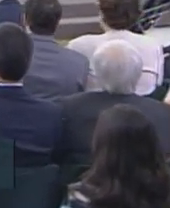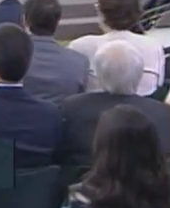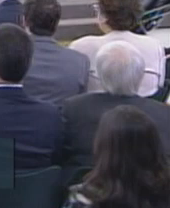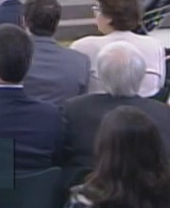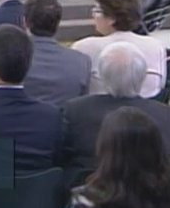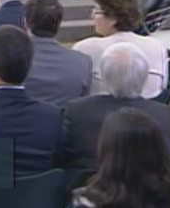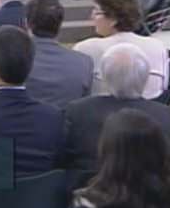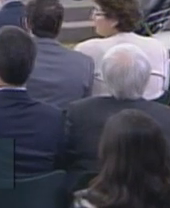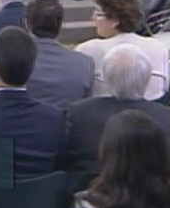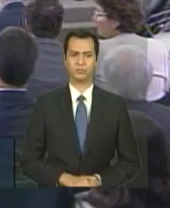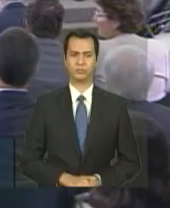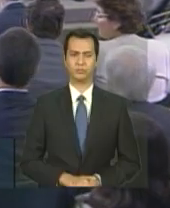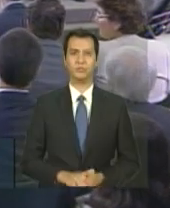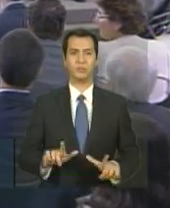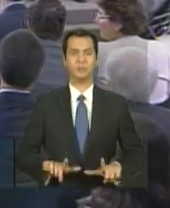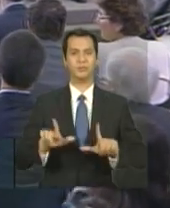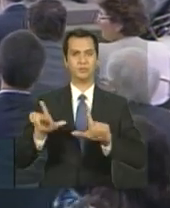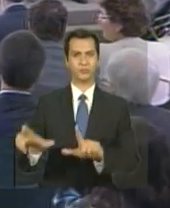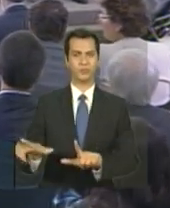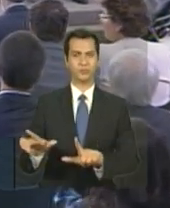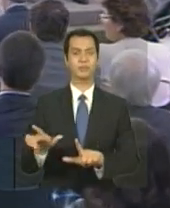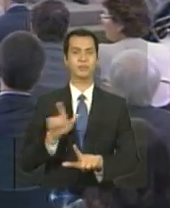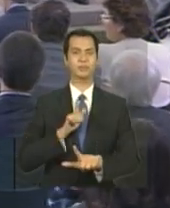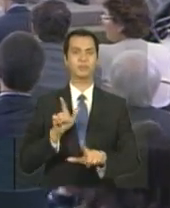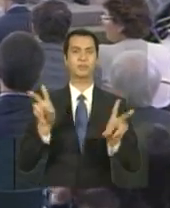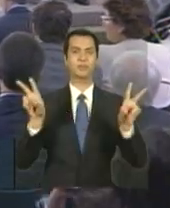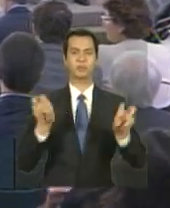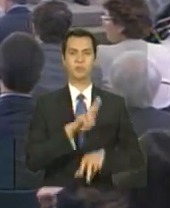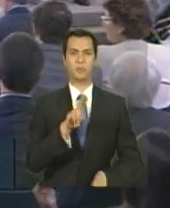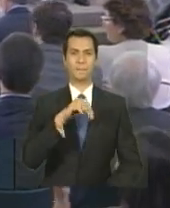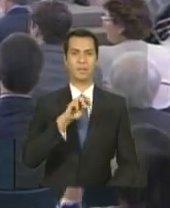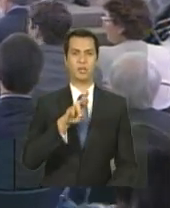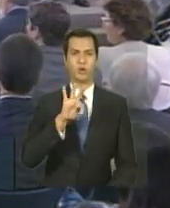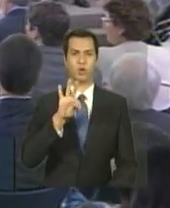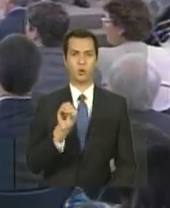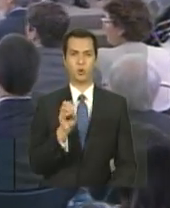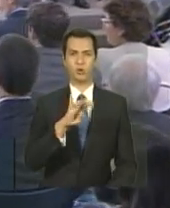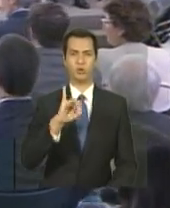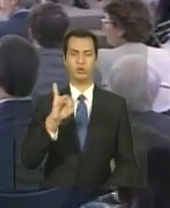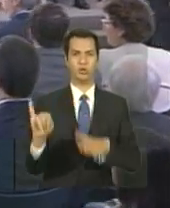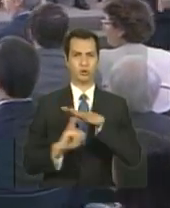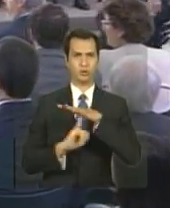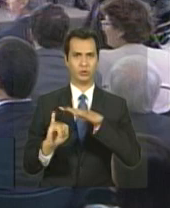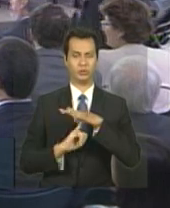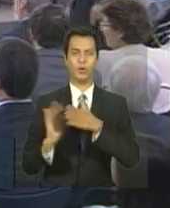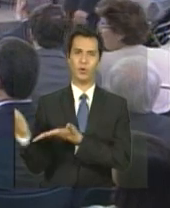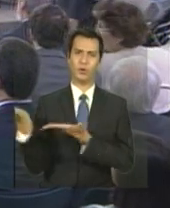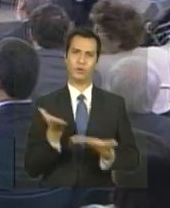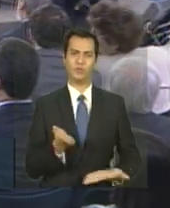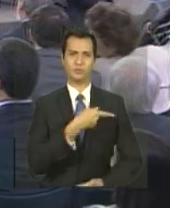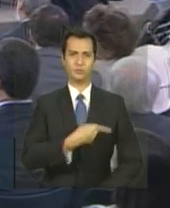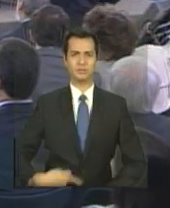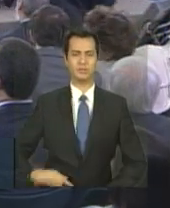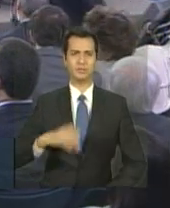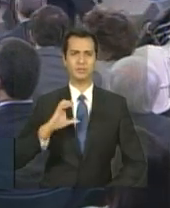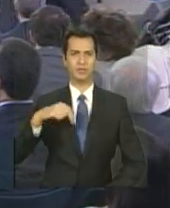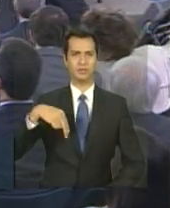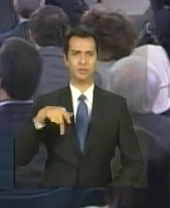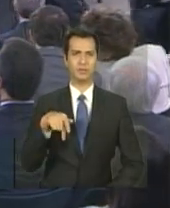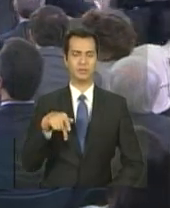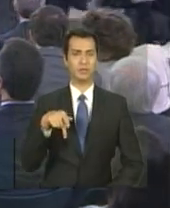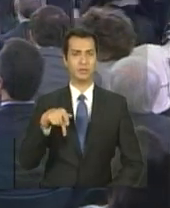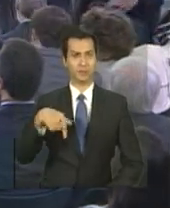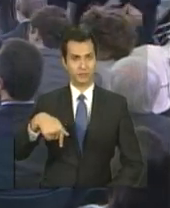Dando início à premiação na categoria Mérito Institucional, convidamos o presidente do CNPq, Cláudio Oliva,